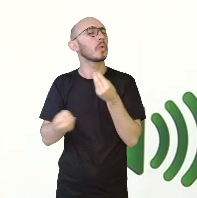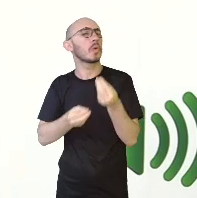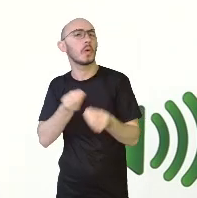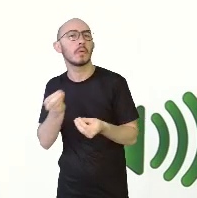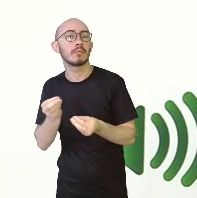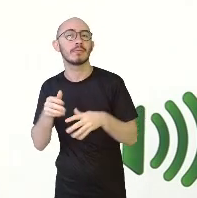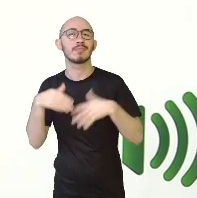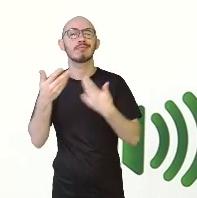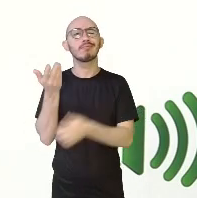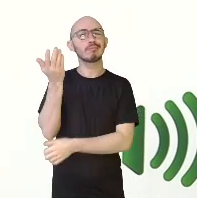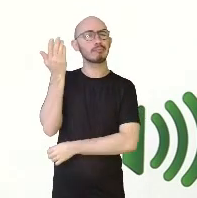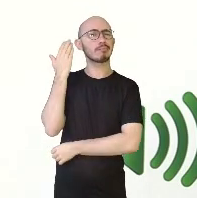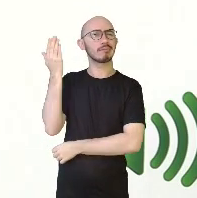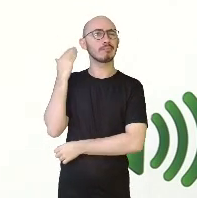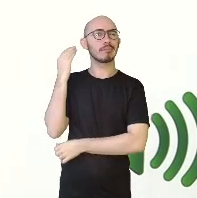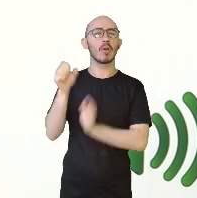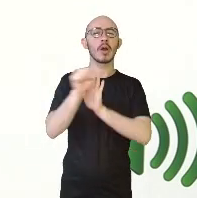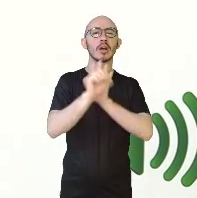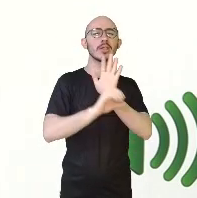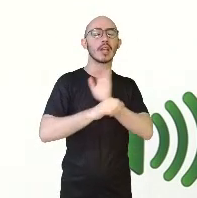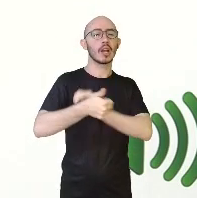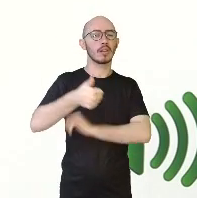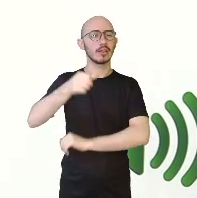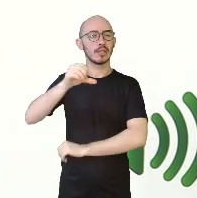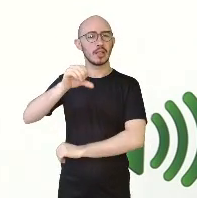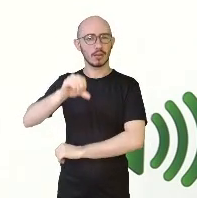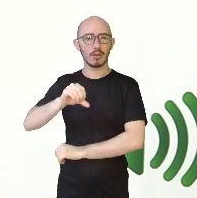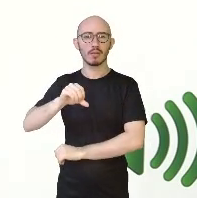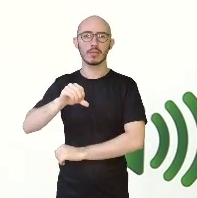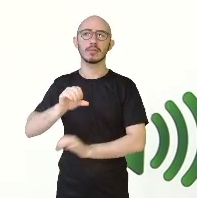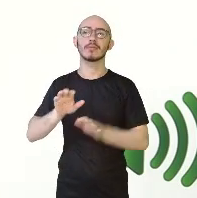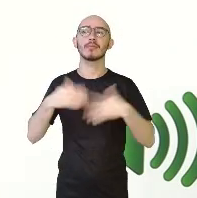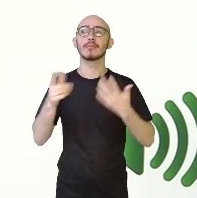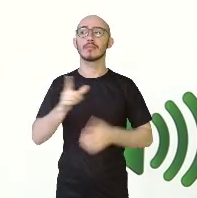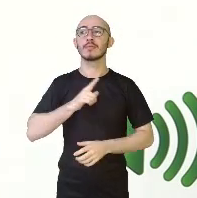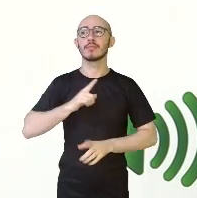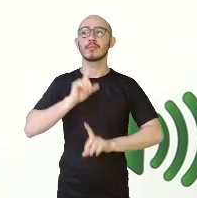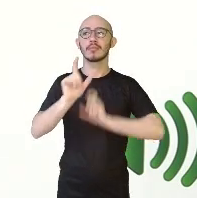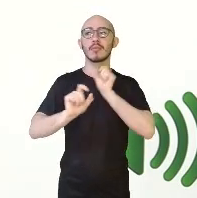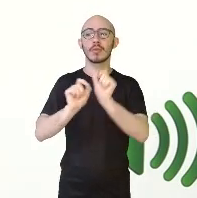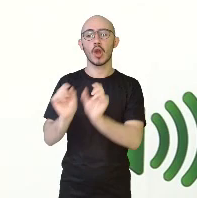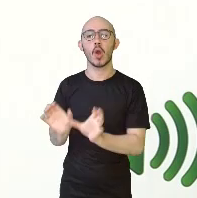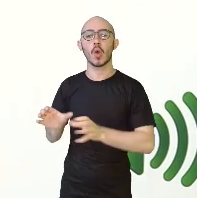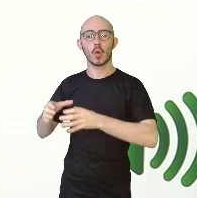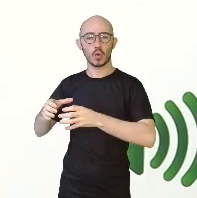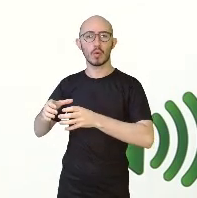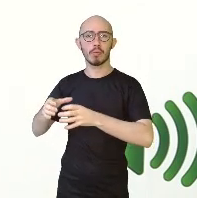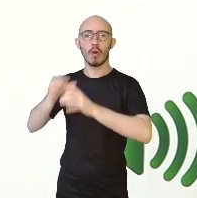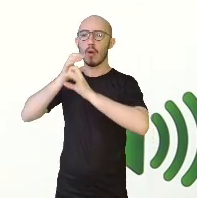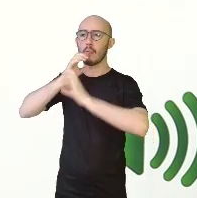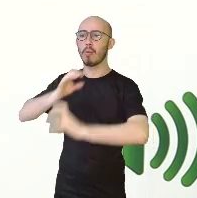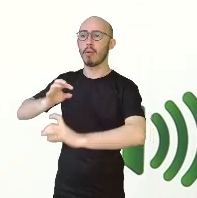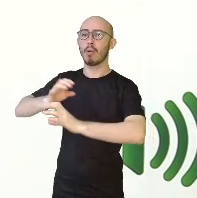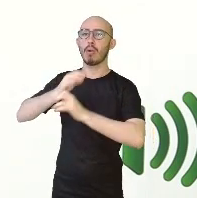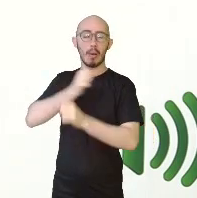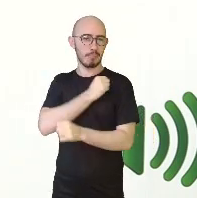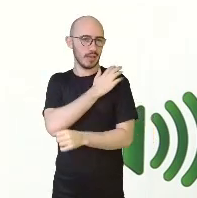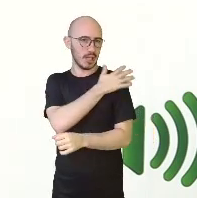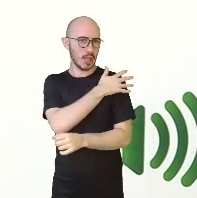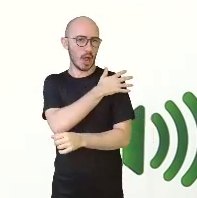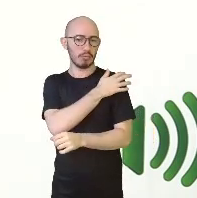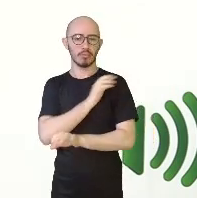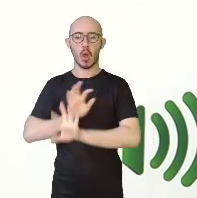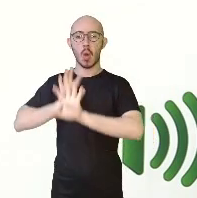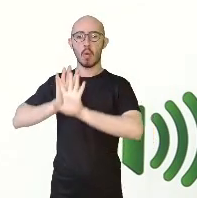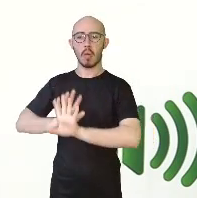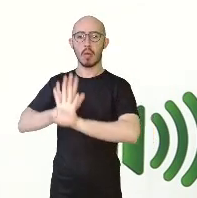Nesse período, no século XIX, finalzinho do século XIX, nós temos as orquestras, as marchas militares. São